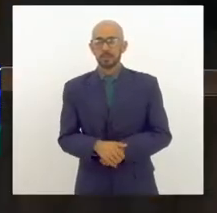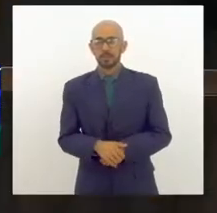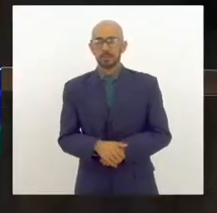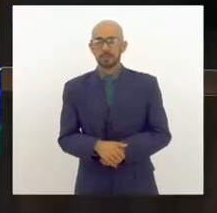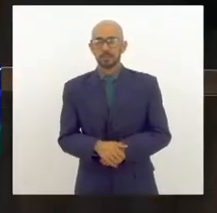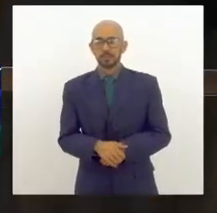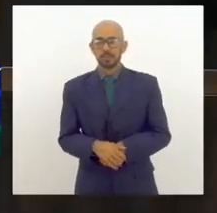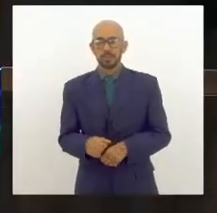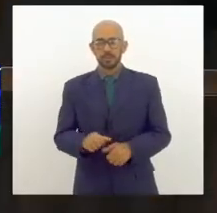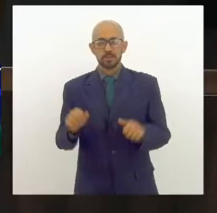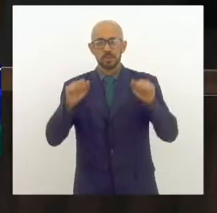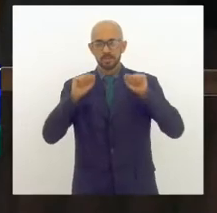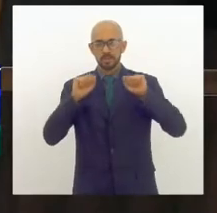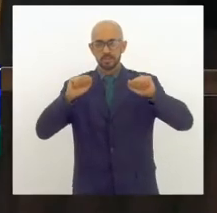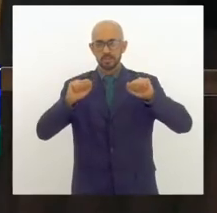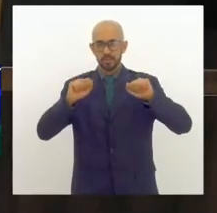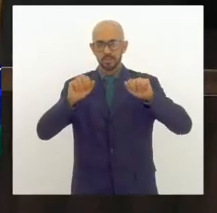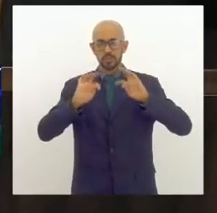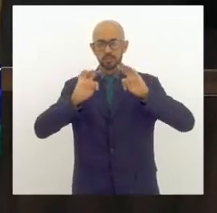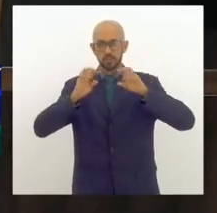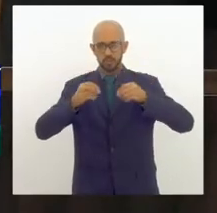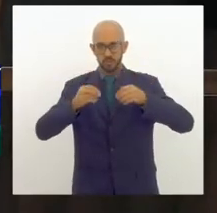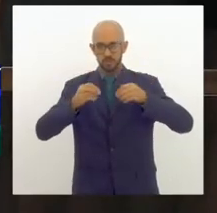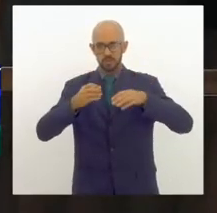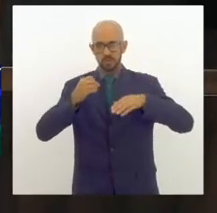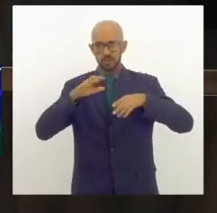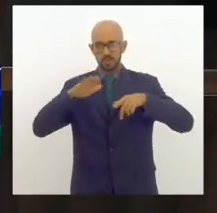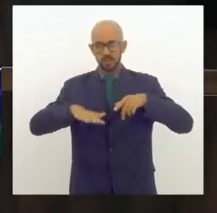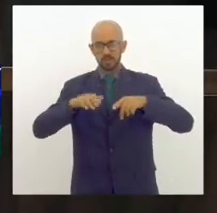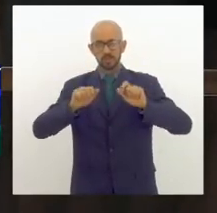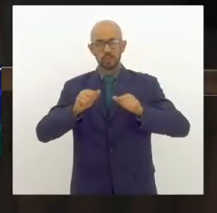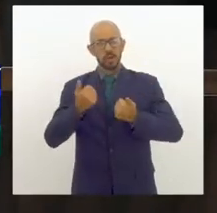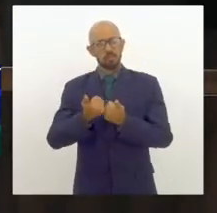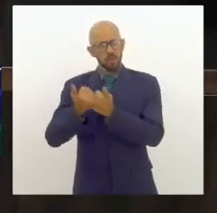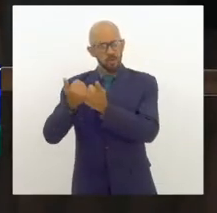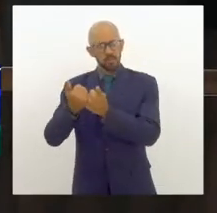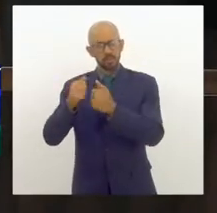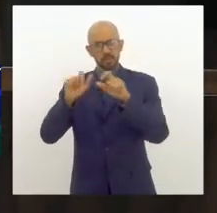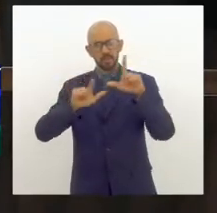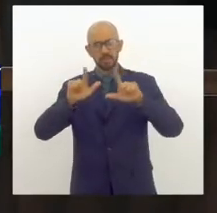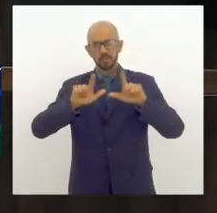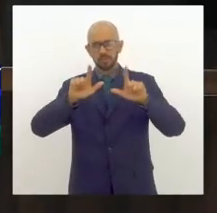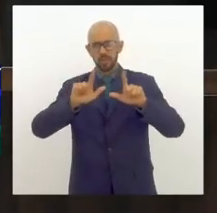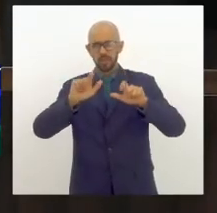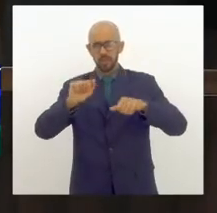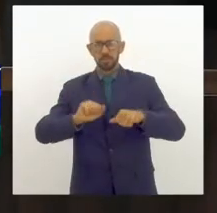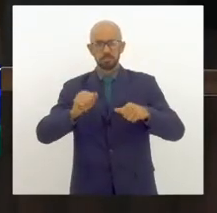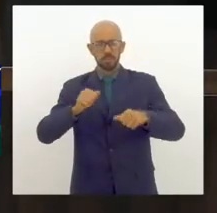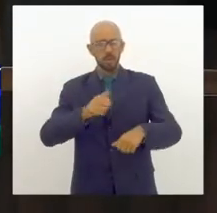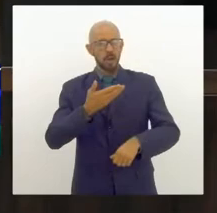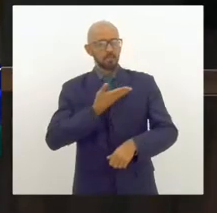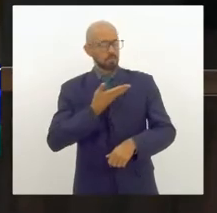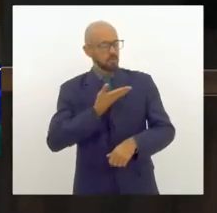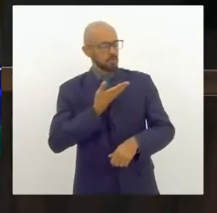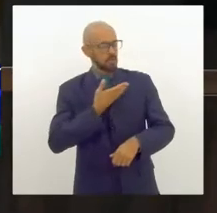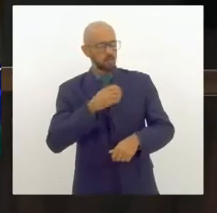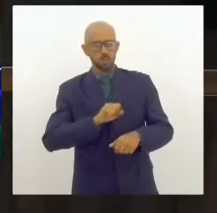às assessoras, os assessores, o Apoio TV, meu irmão, meu amigo Samuel, meu irmão, meu amigo